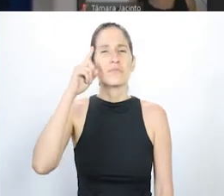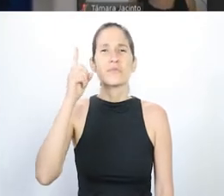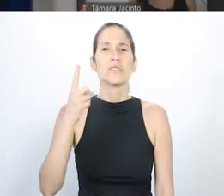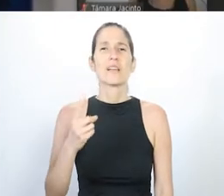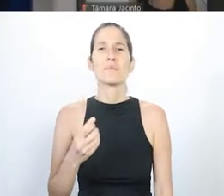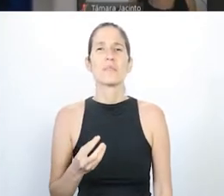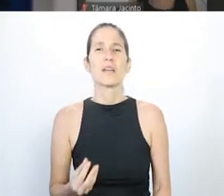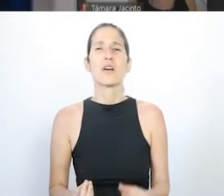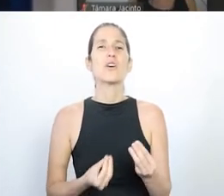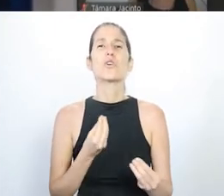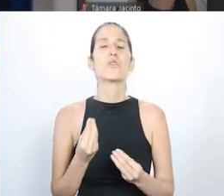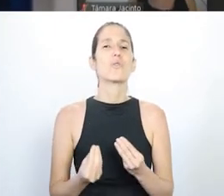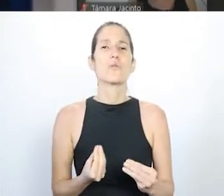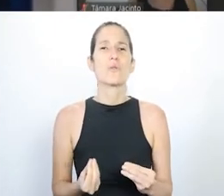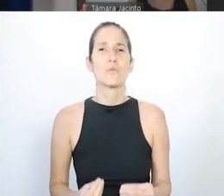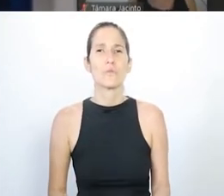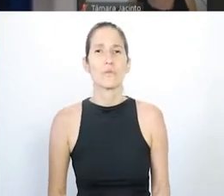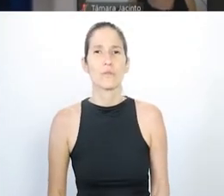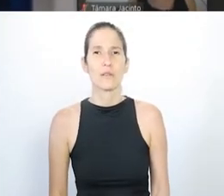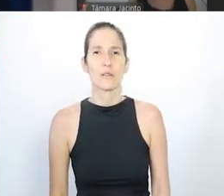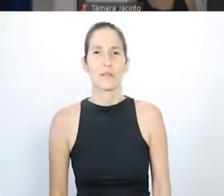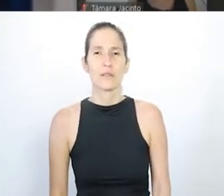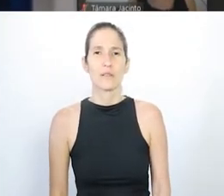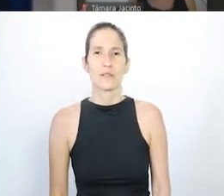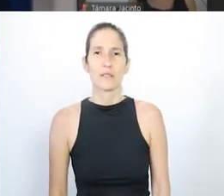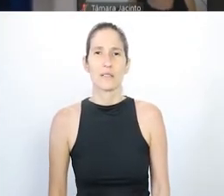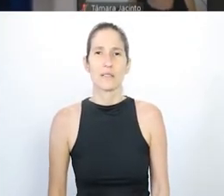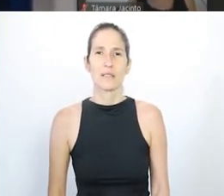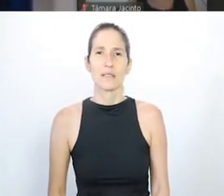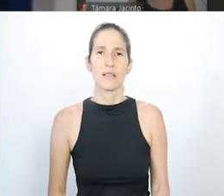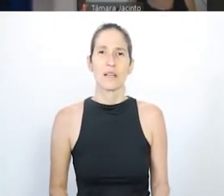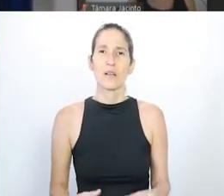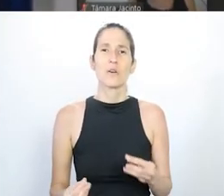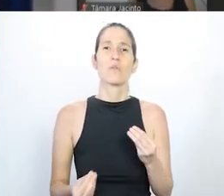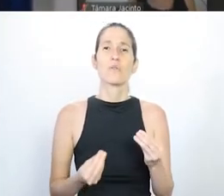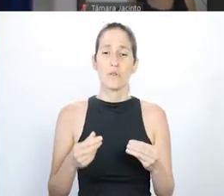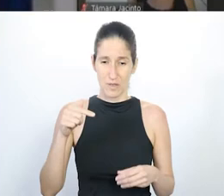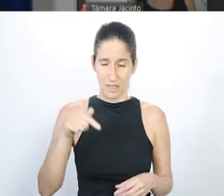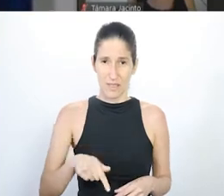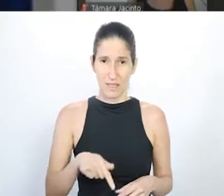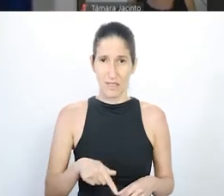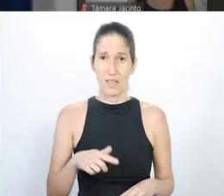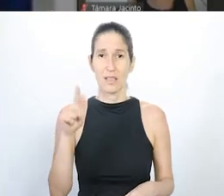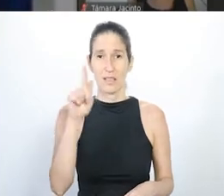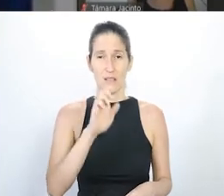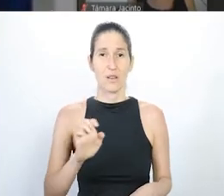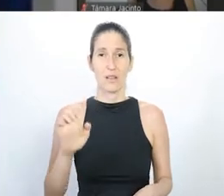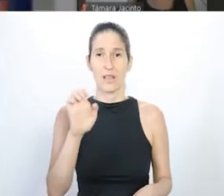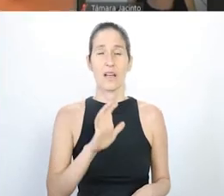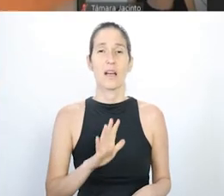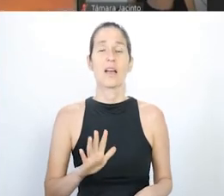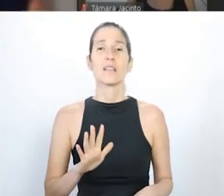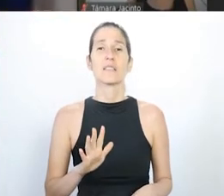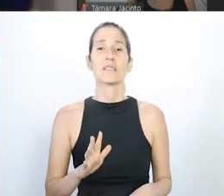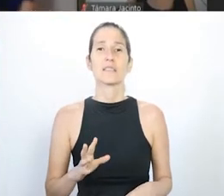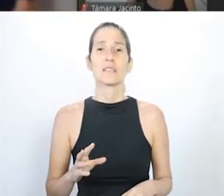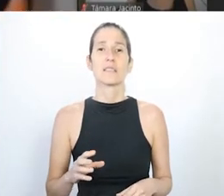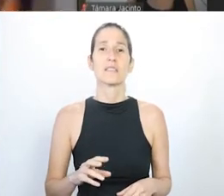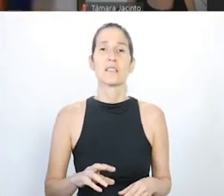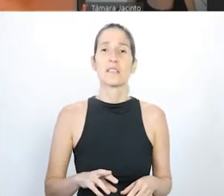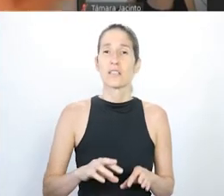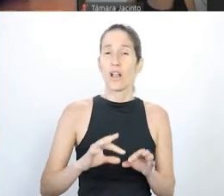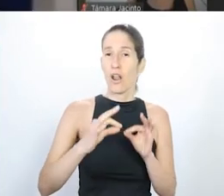essa expectativa que existia a respeito da cultura popular fora do Nordeste. Foi a primeira vez que eu saí do Nordeste,